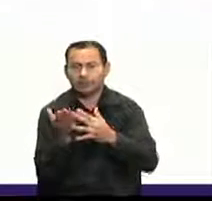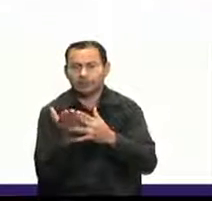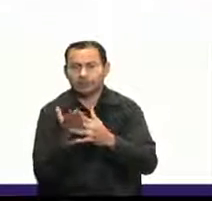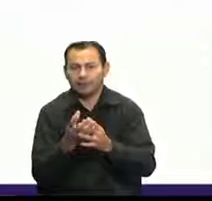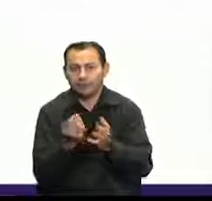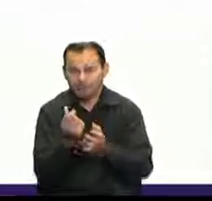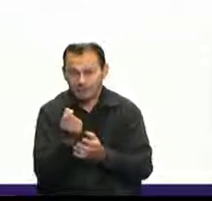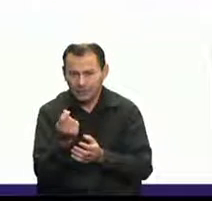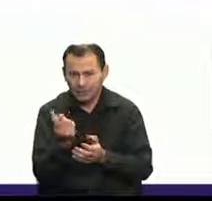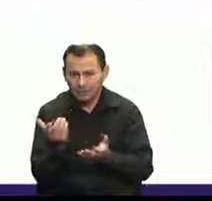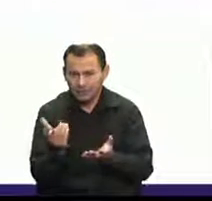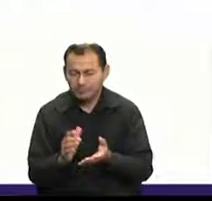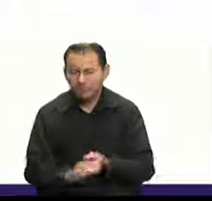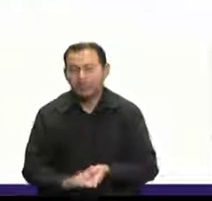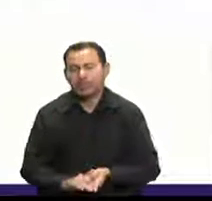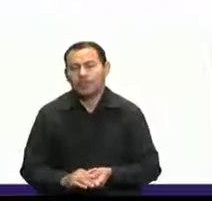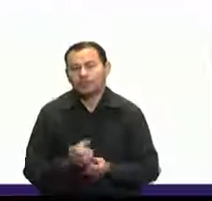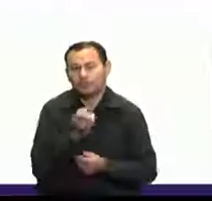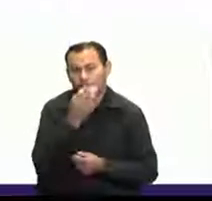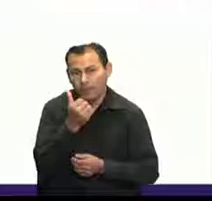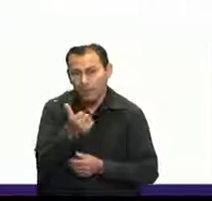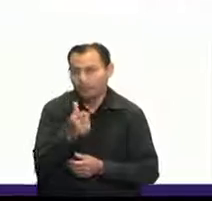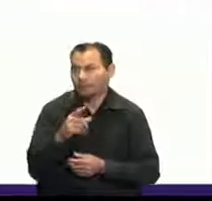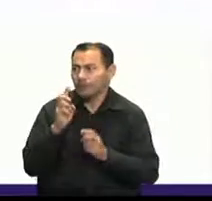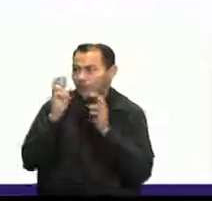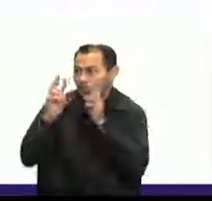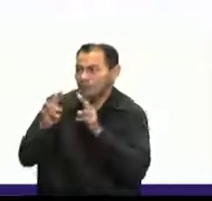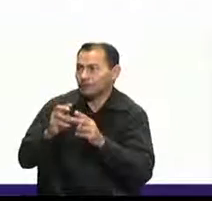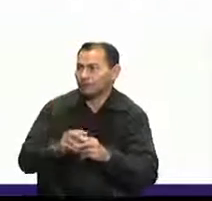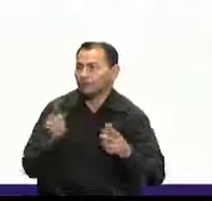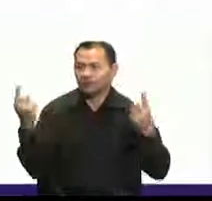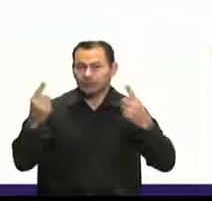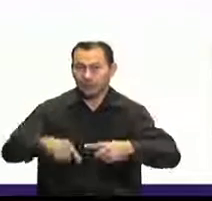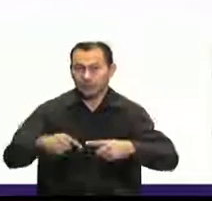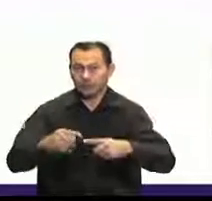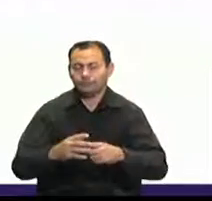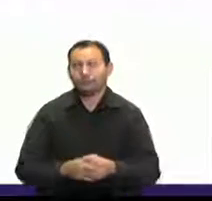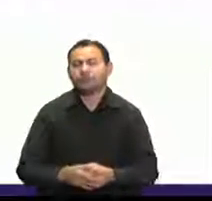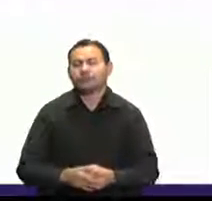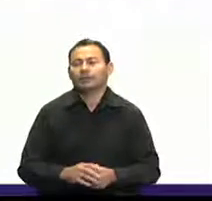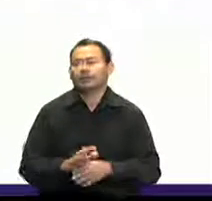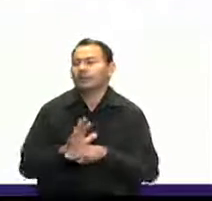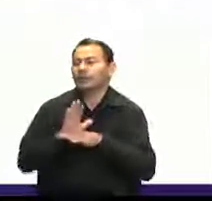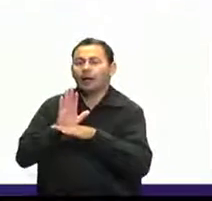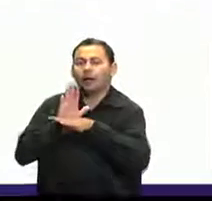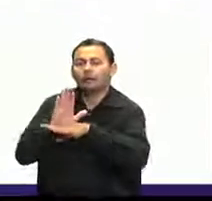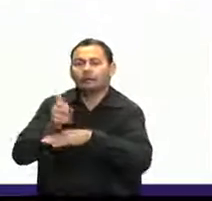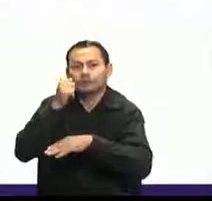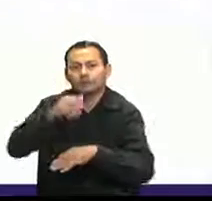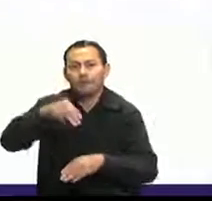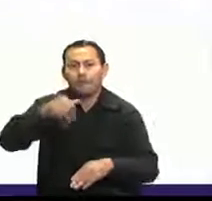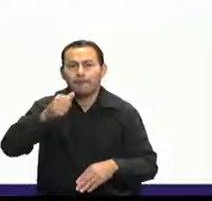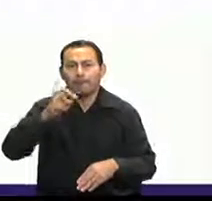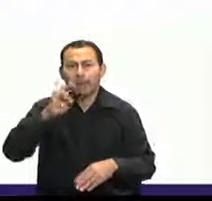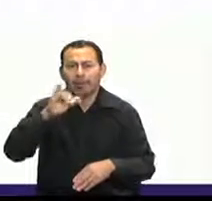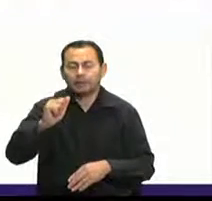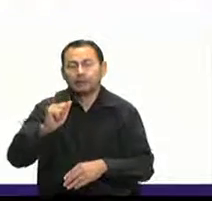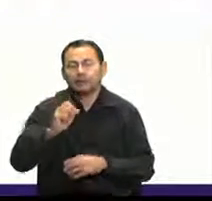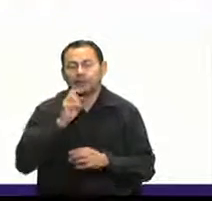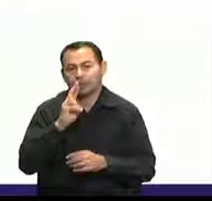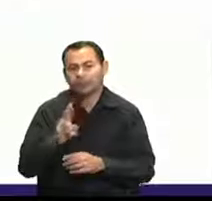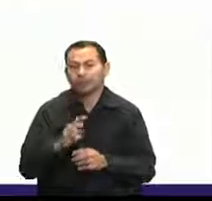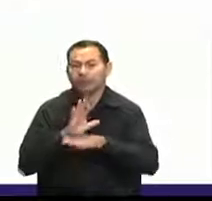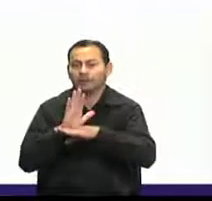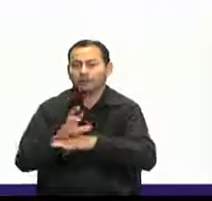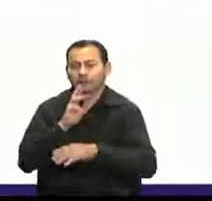financeiras muito bem aqui está o seu eo meu desafio longe demais a responder a essas dúvidas bom para